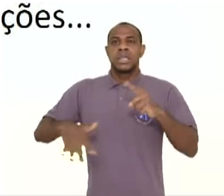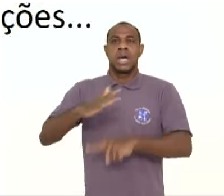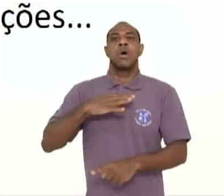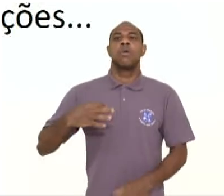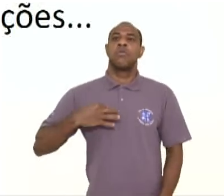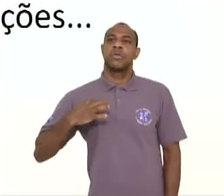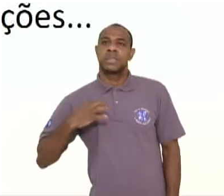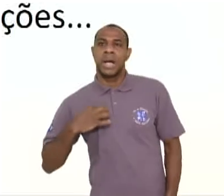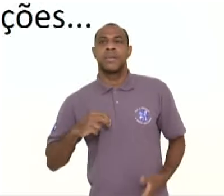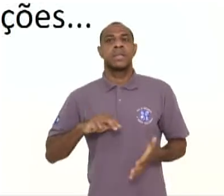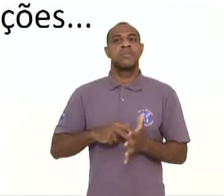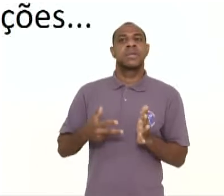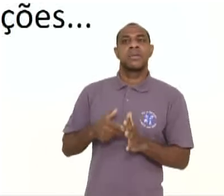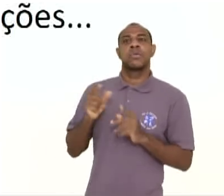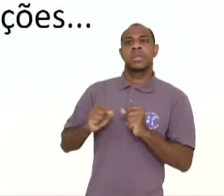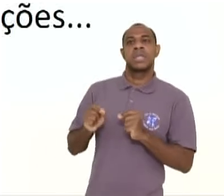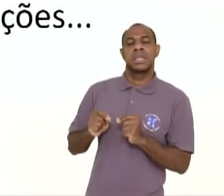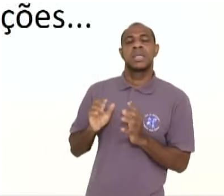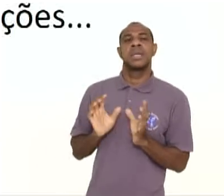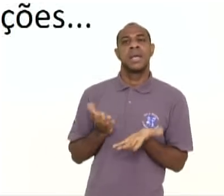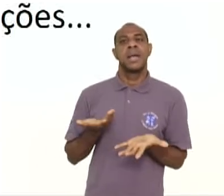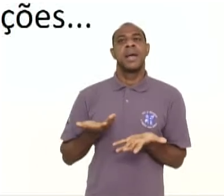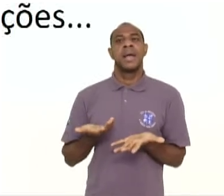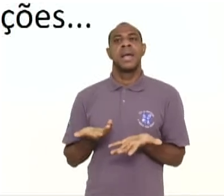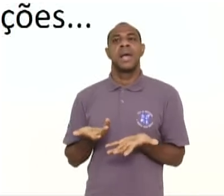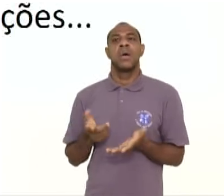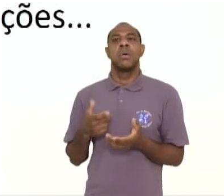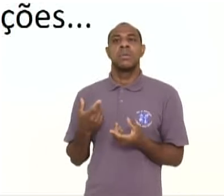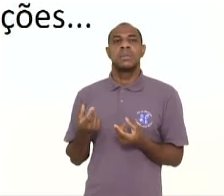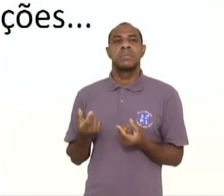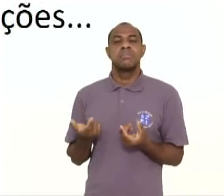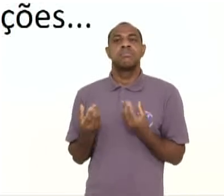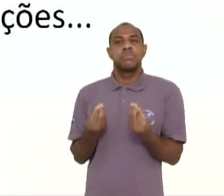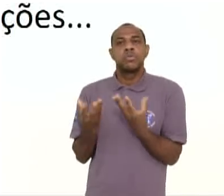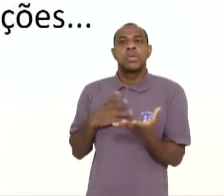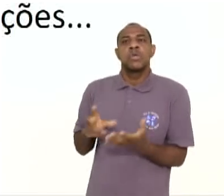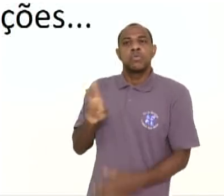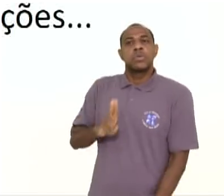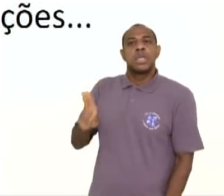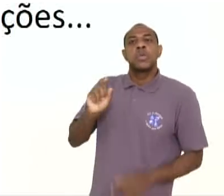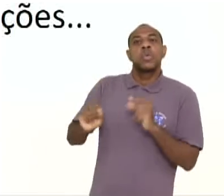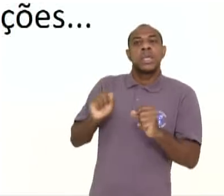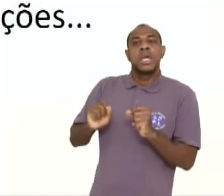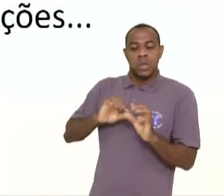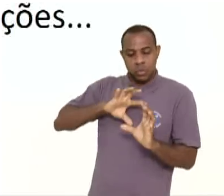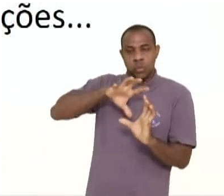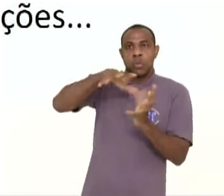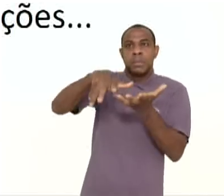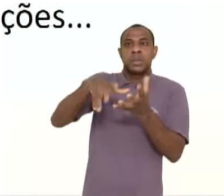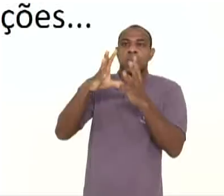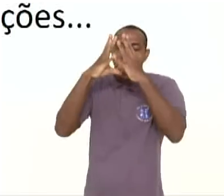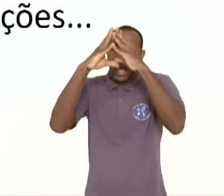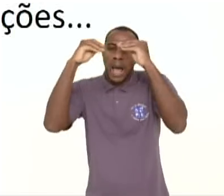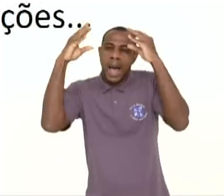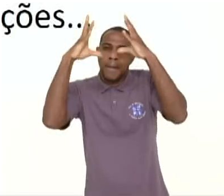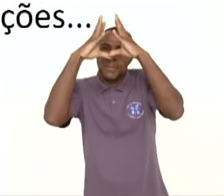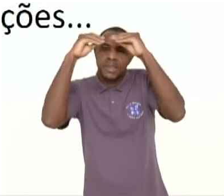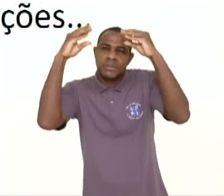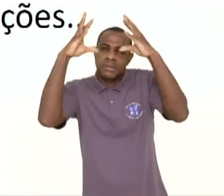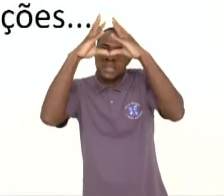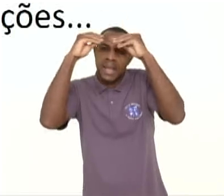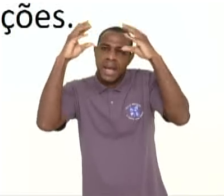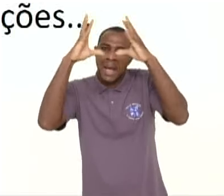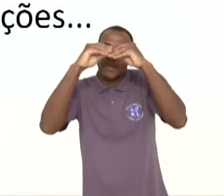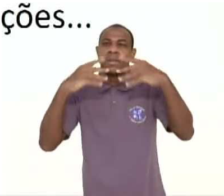significativas, fortemente absorvente, não produtivas, que se utilizam de um mundo abstrato com